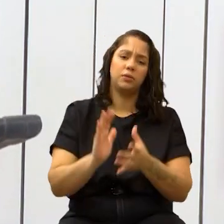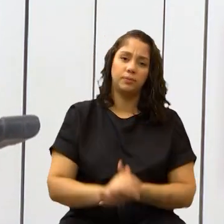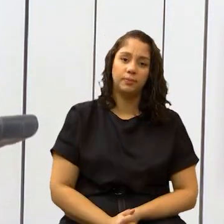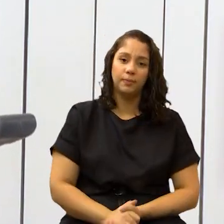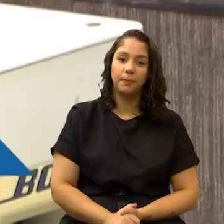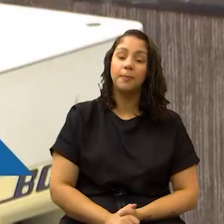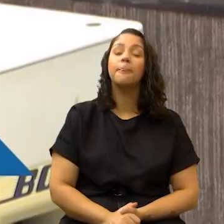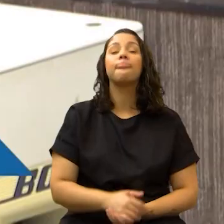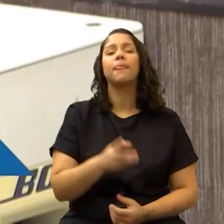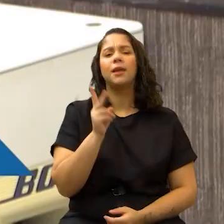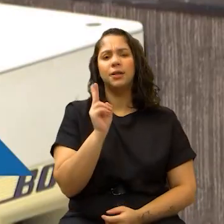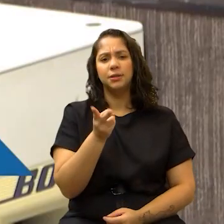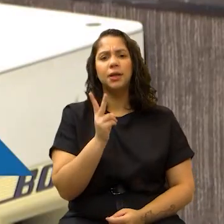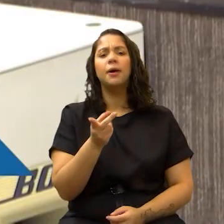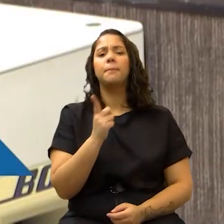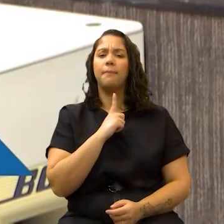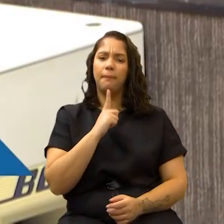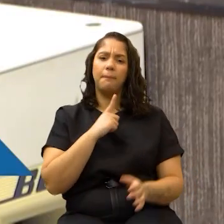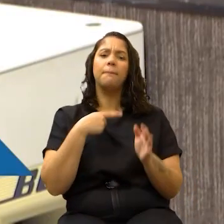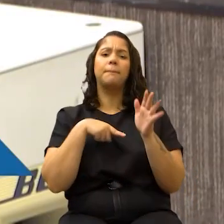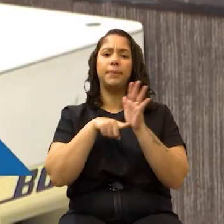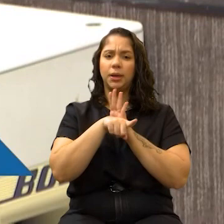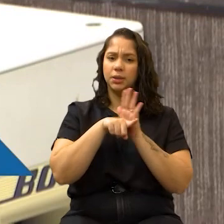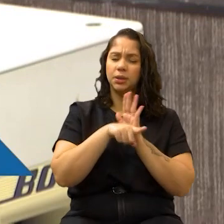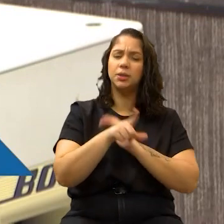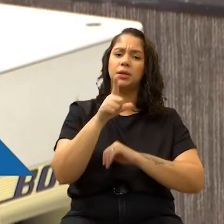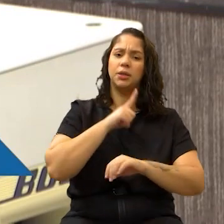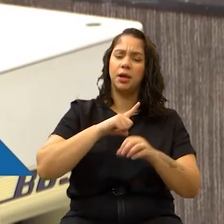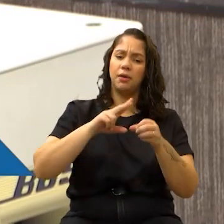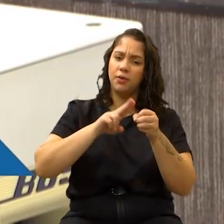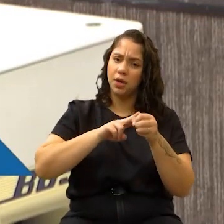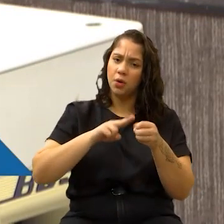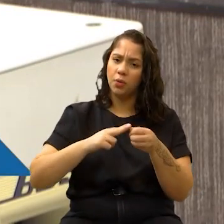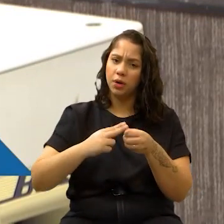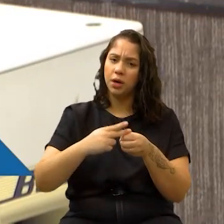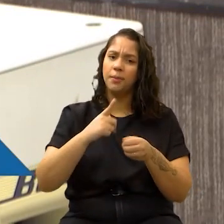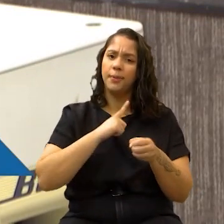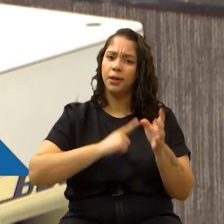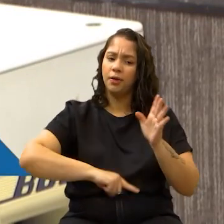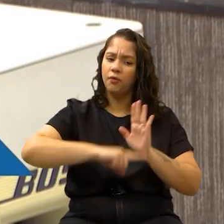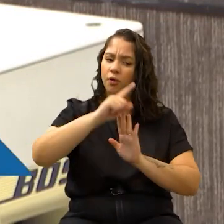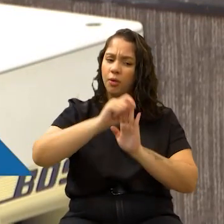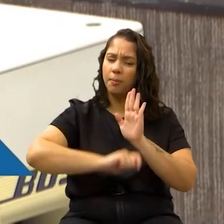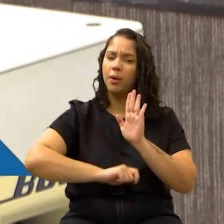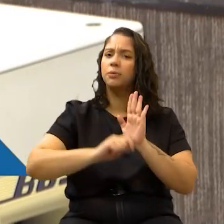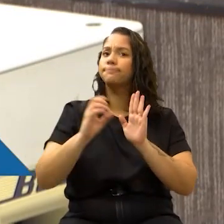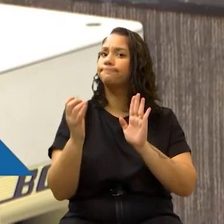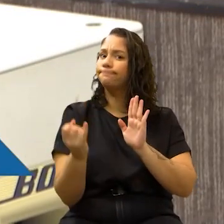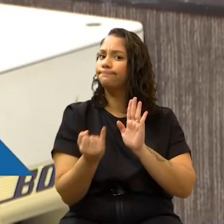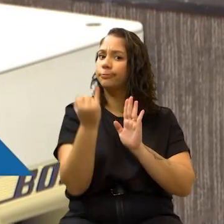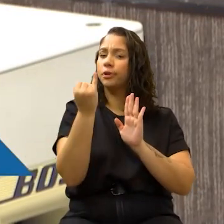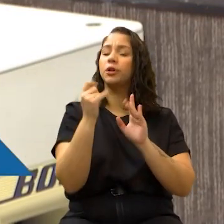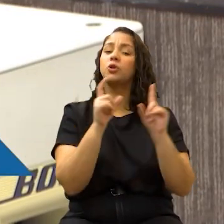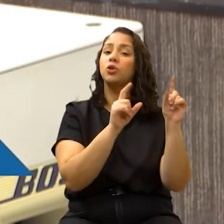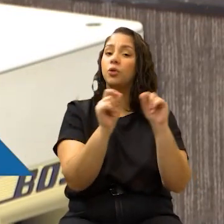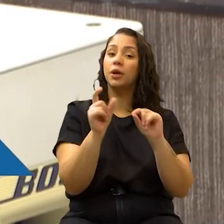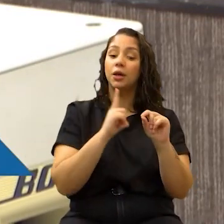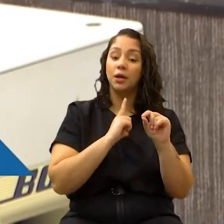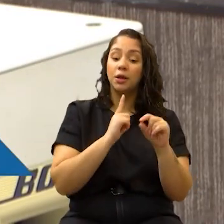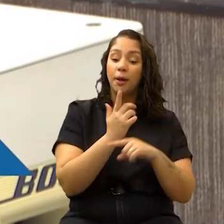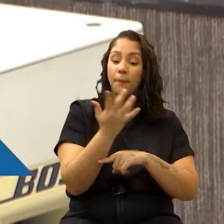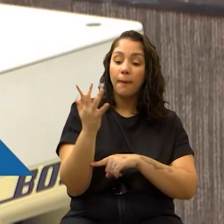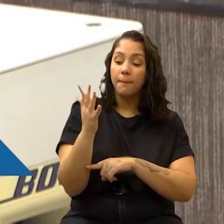benefícios. Toda vez que a gente faz uma pesquisa, inclusive teve na Unicamp um parecer muito, muito